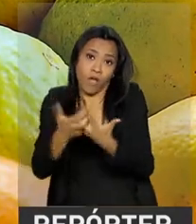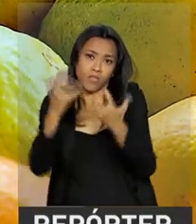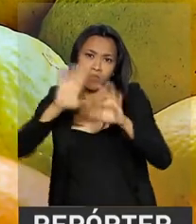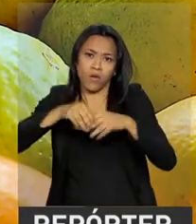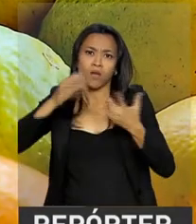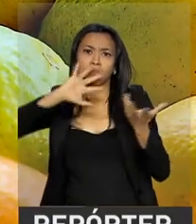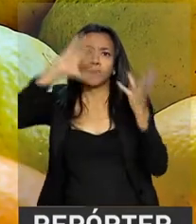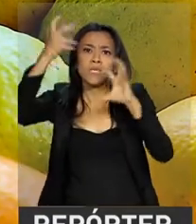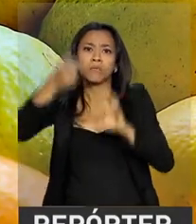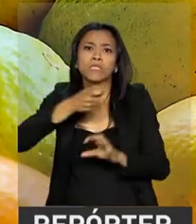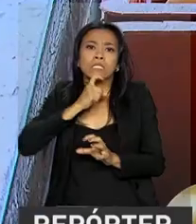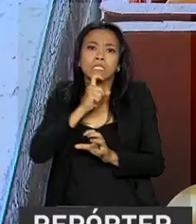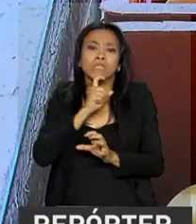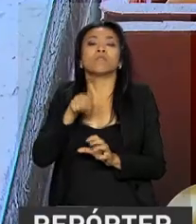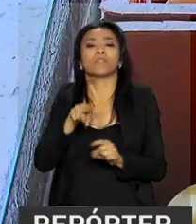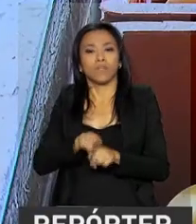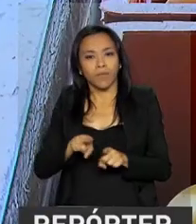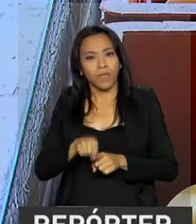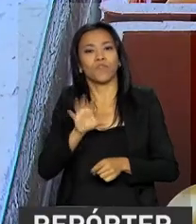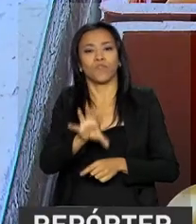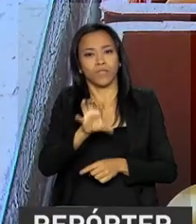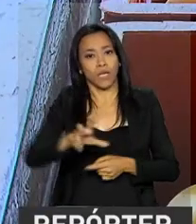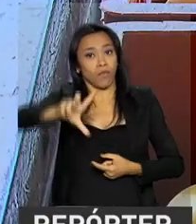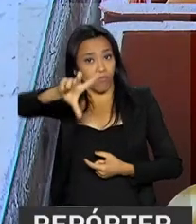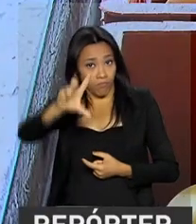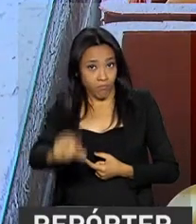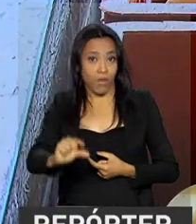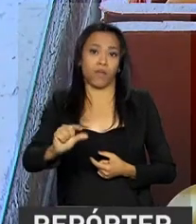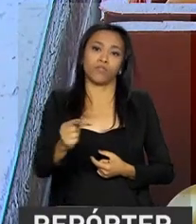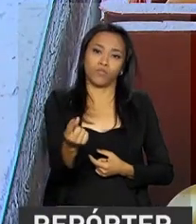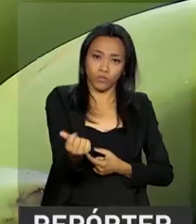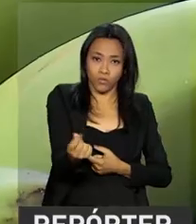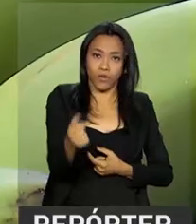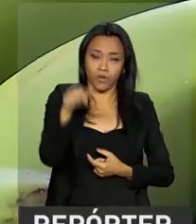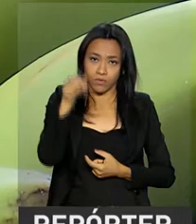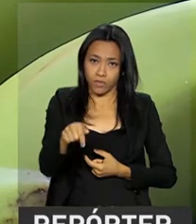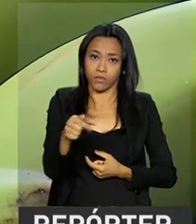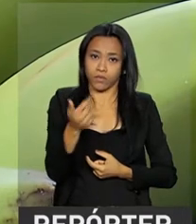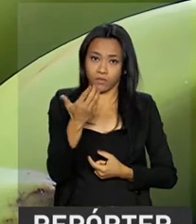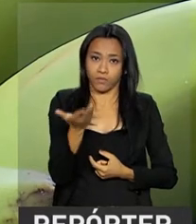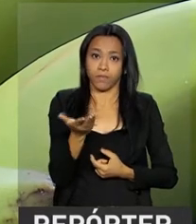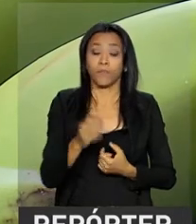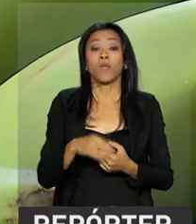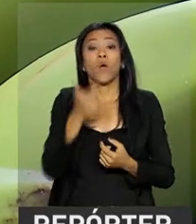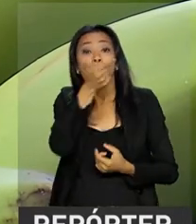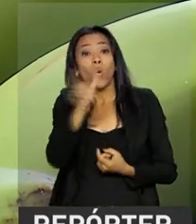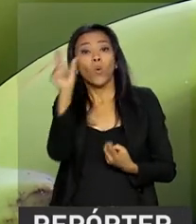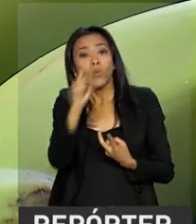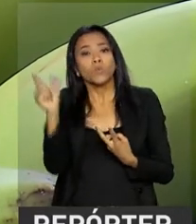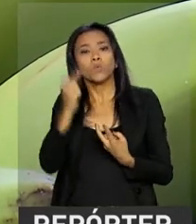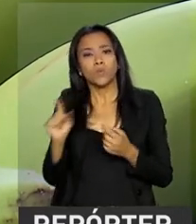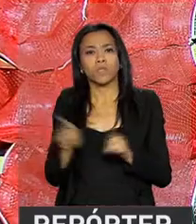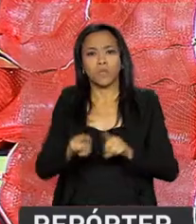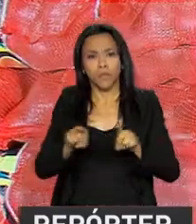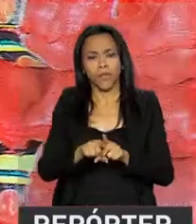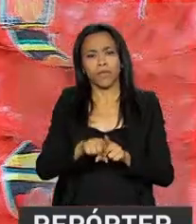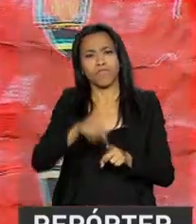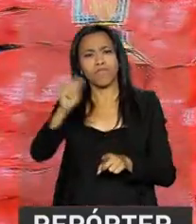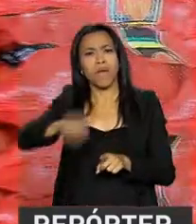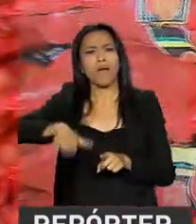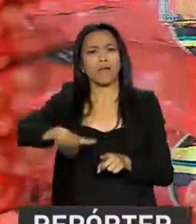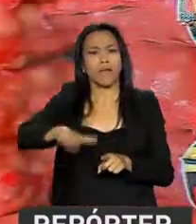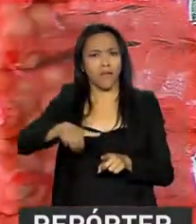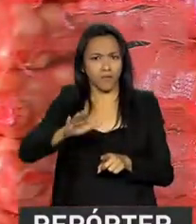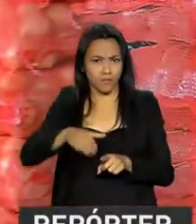clima frio também influenciaram os preços mais baixos desses alimentos e outros produtos ficaram mais baratos